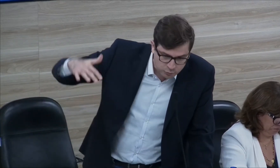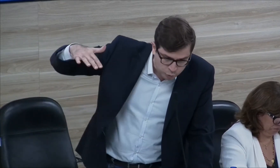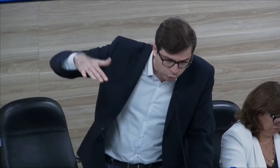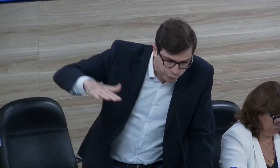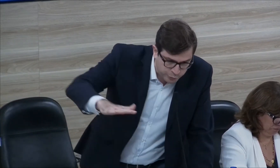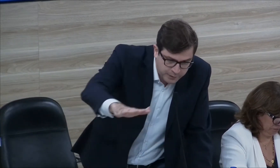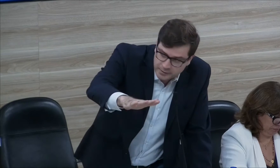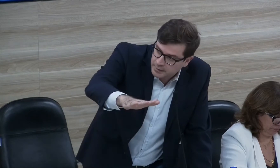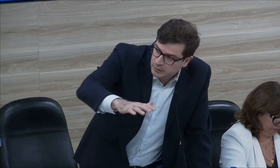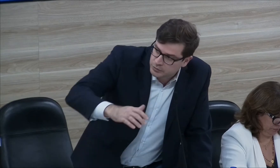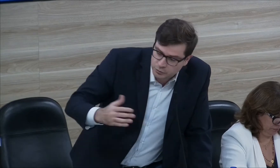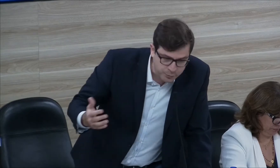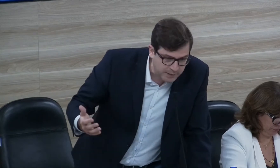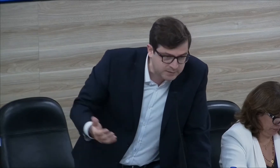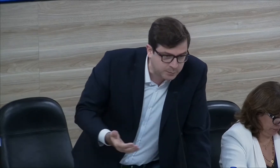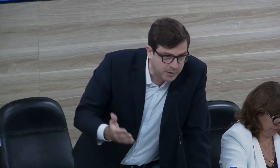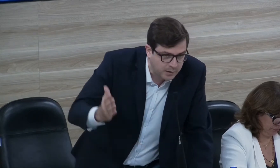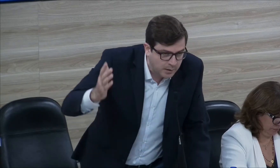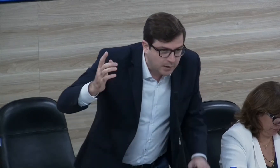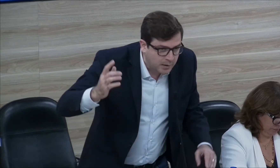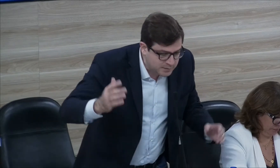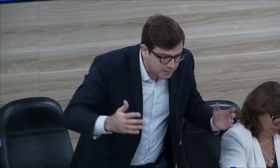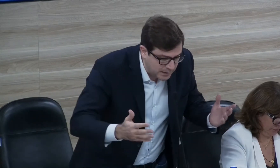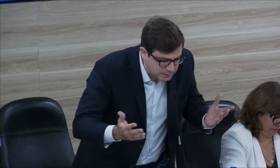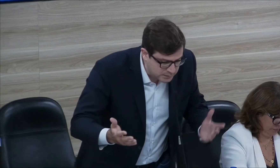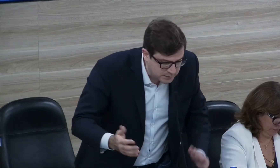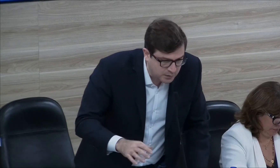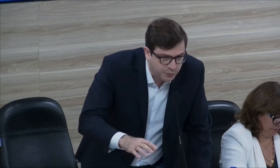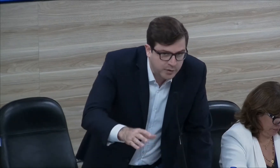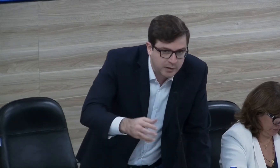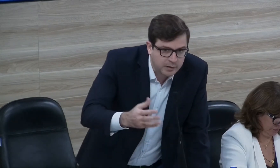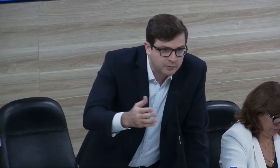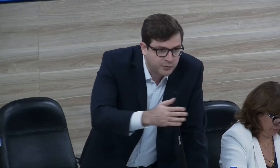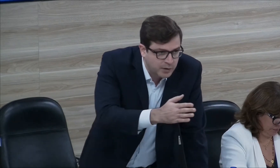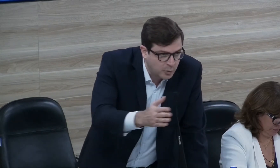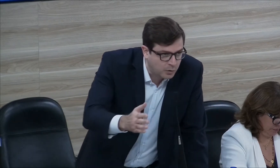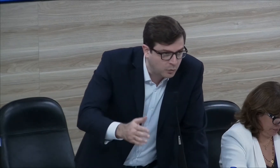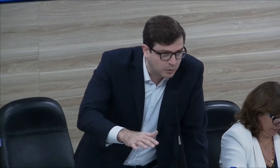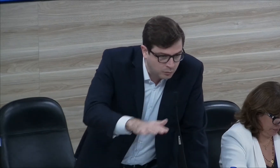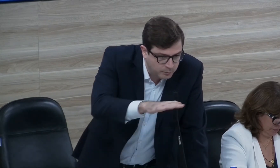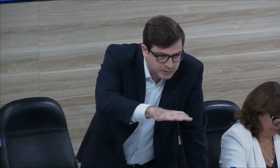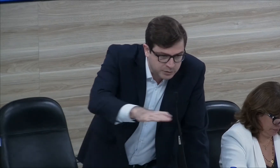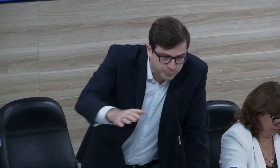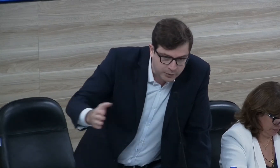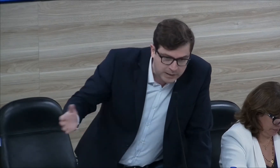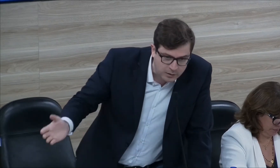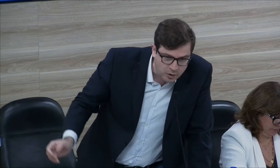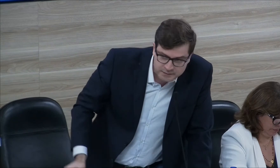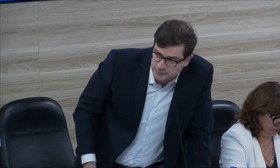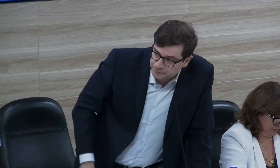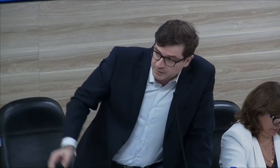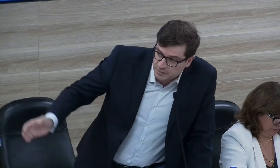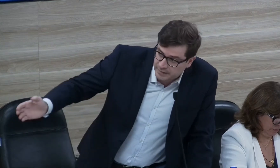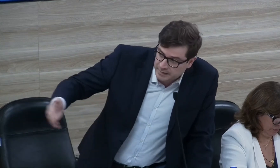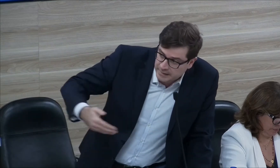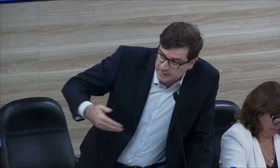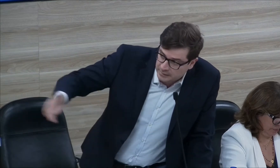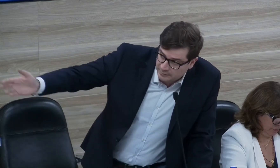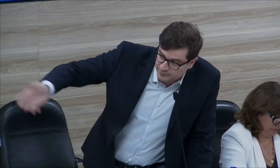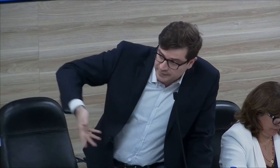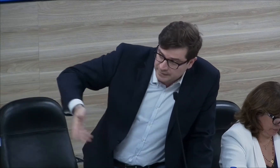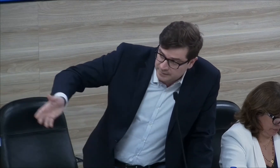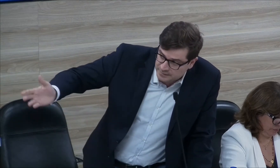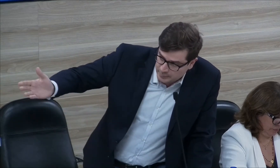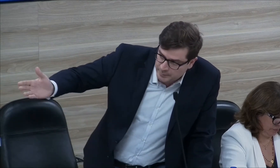seria ter um túnel, né, onde não pudesse, porque a cidade dizem que foi feito a rua medido por carroça. Você vê que